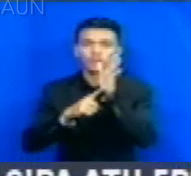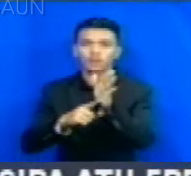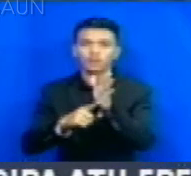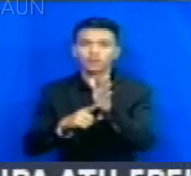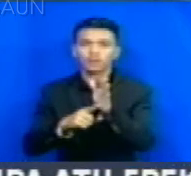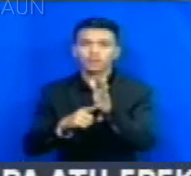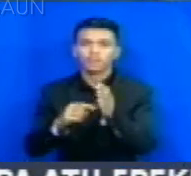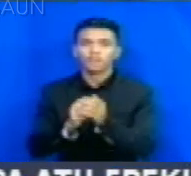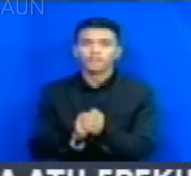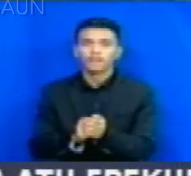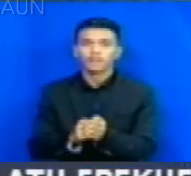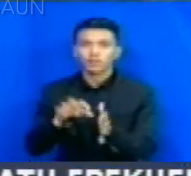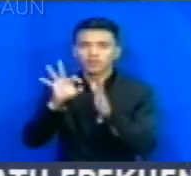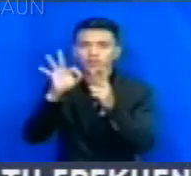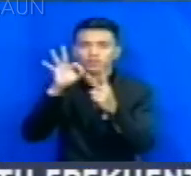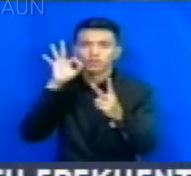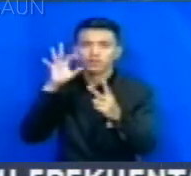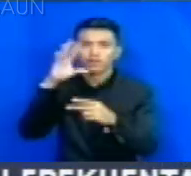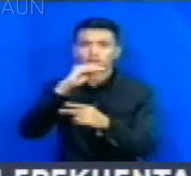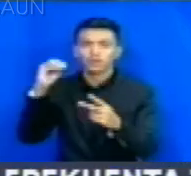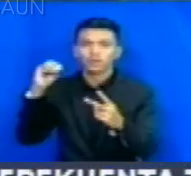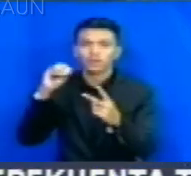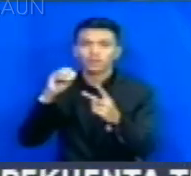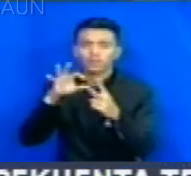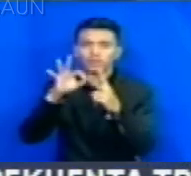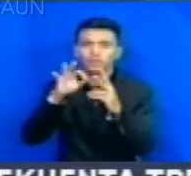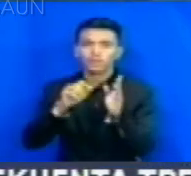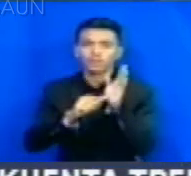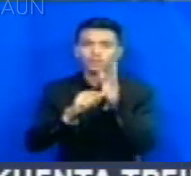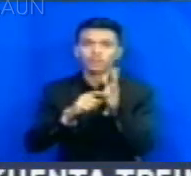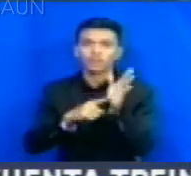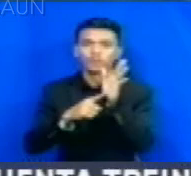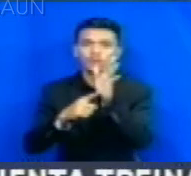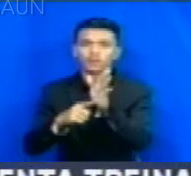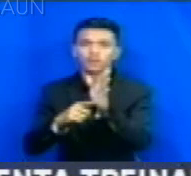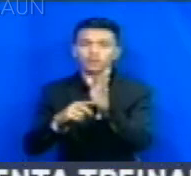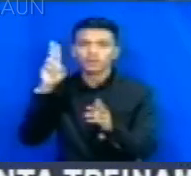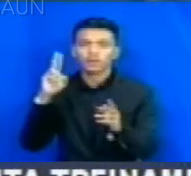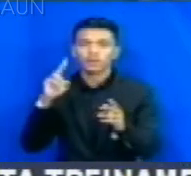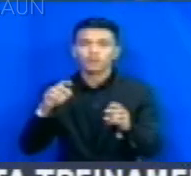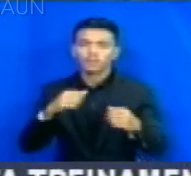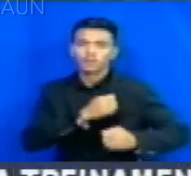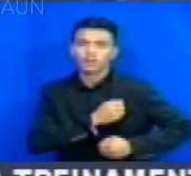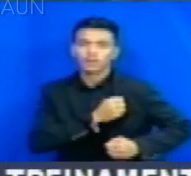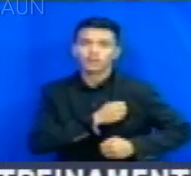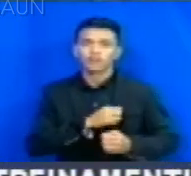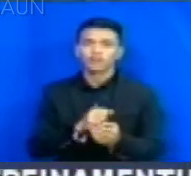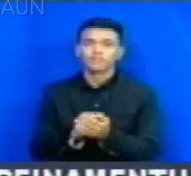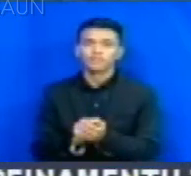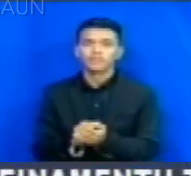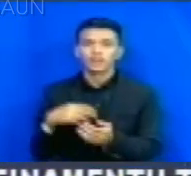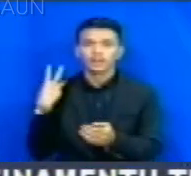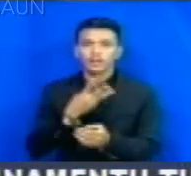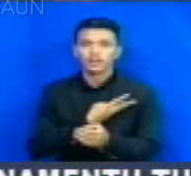baseia ba promoção por escolha no promoção de utilidade tuir estatuto militar FFDTL niang.